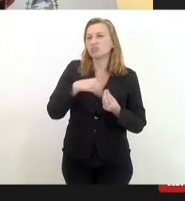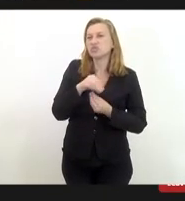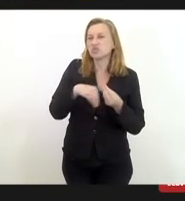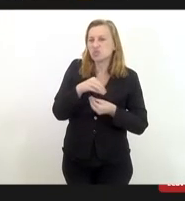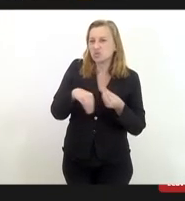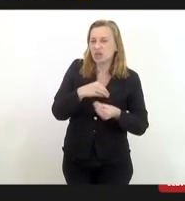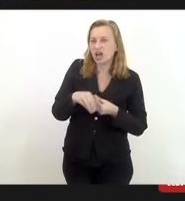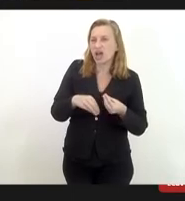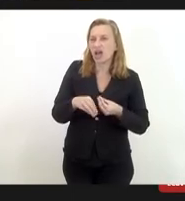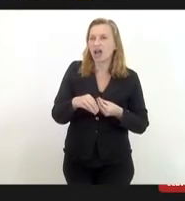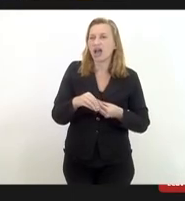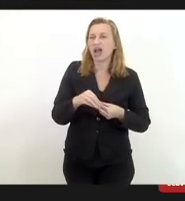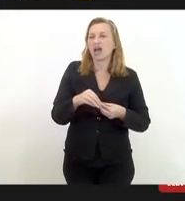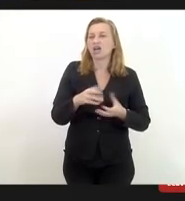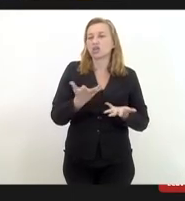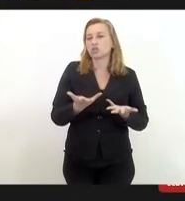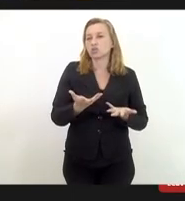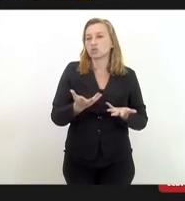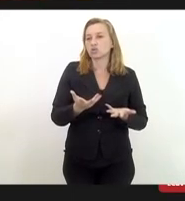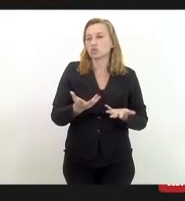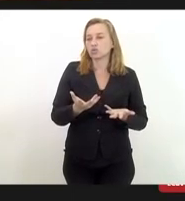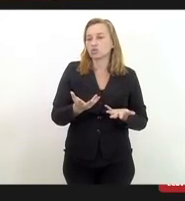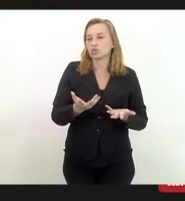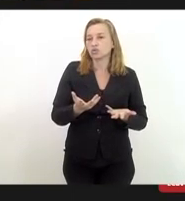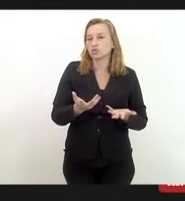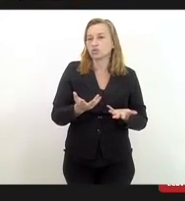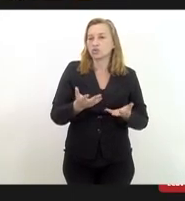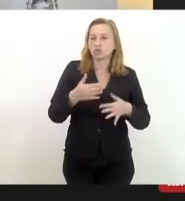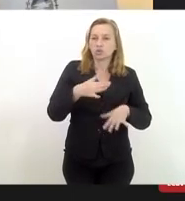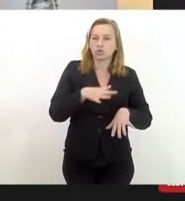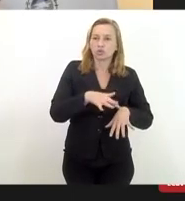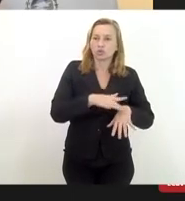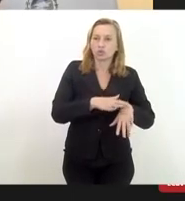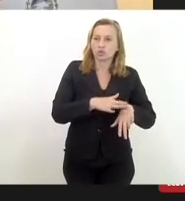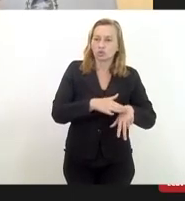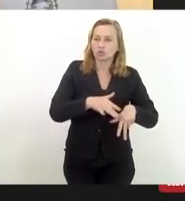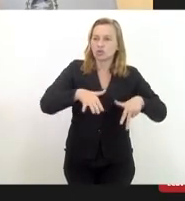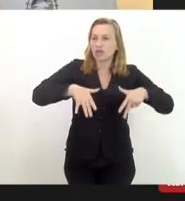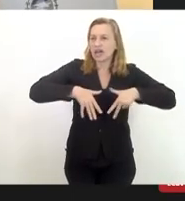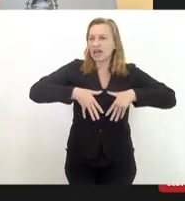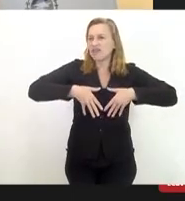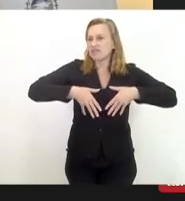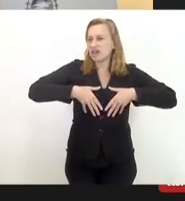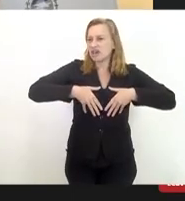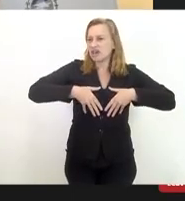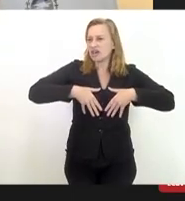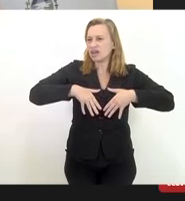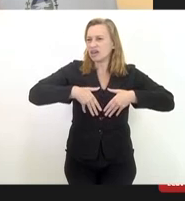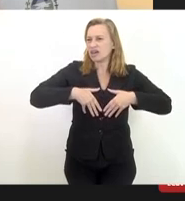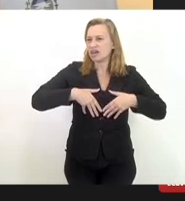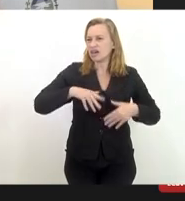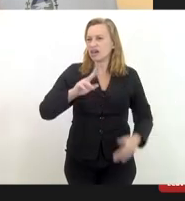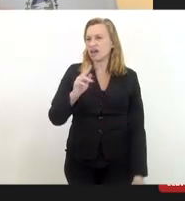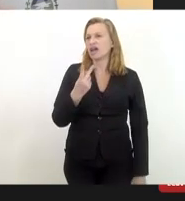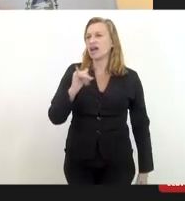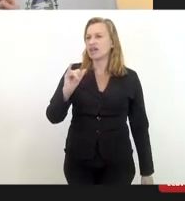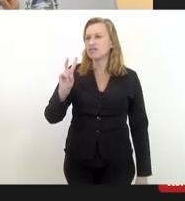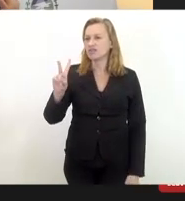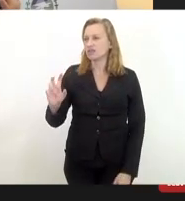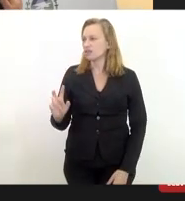tuberculose com HIV, outras doenças com HIV, outras doenças com tuberculose. São pacientes imunossuprimidos, no caso